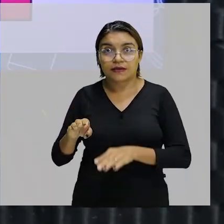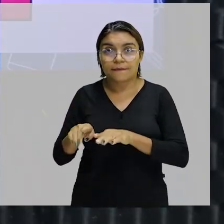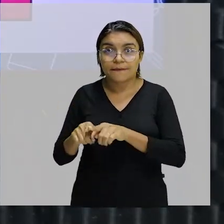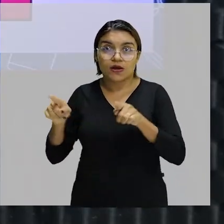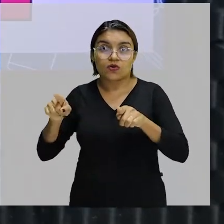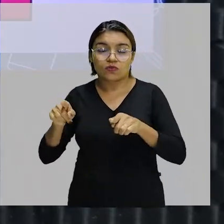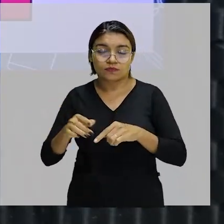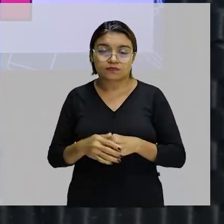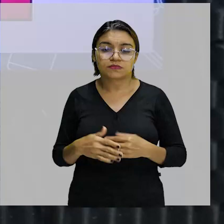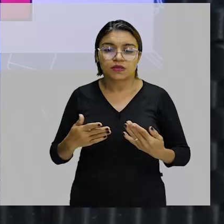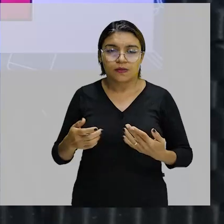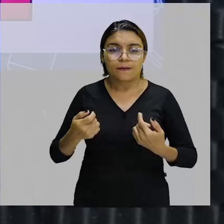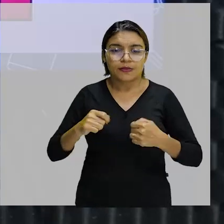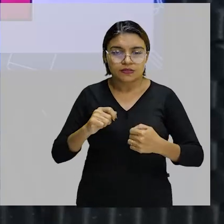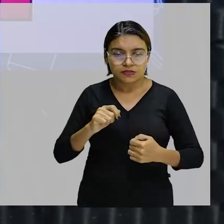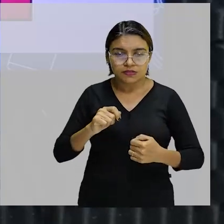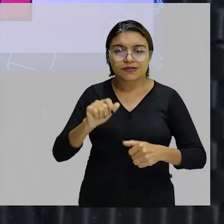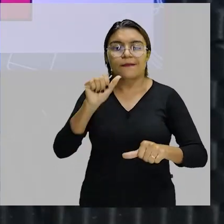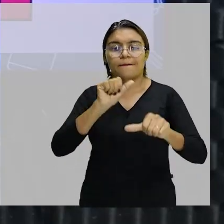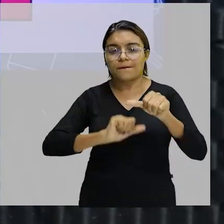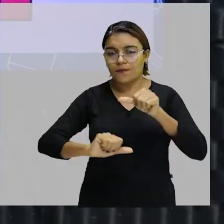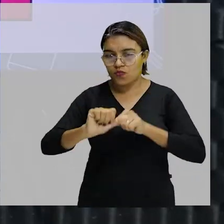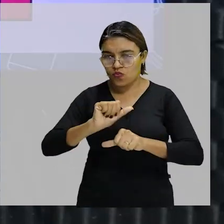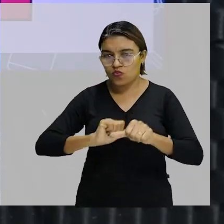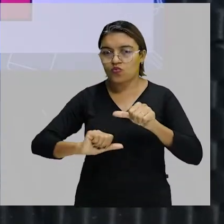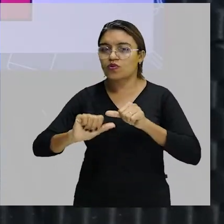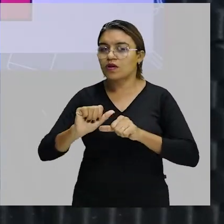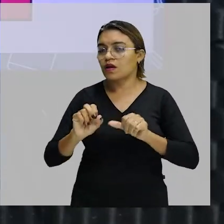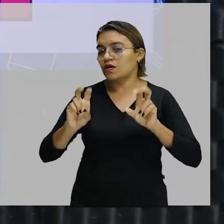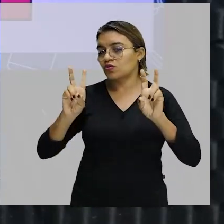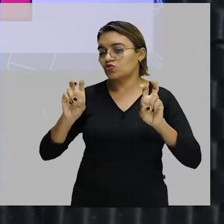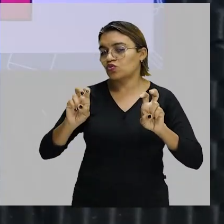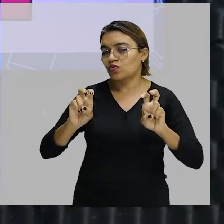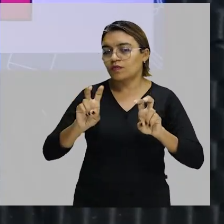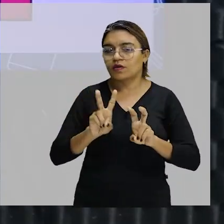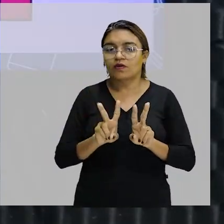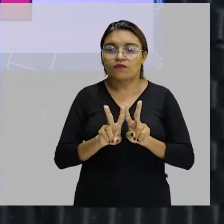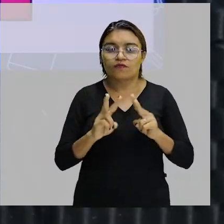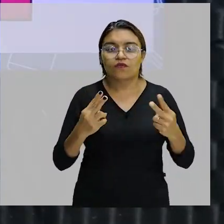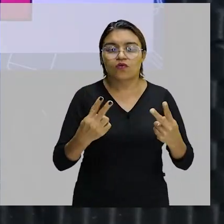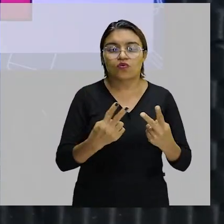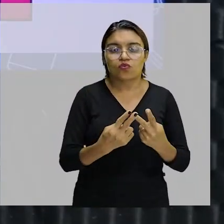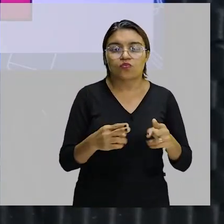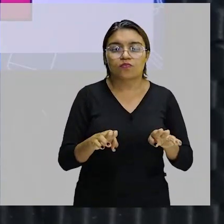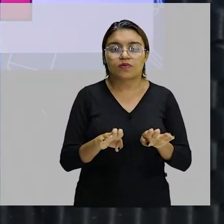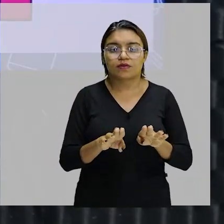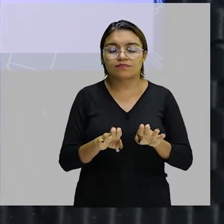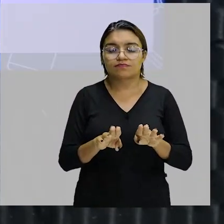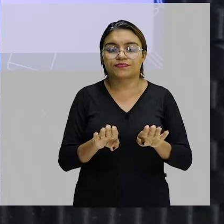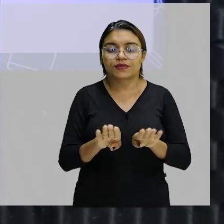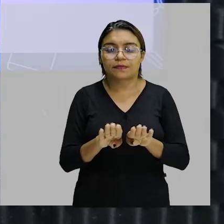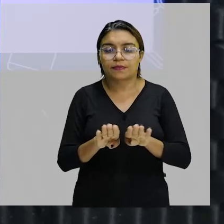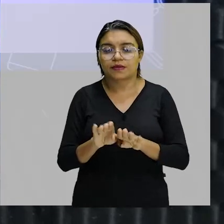é isso que deve ser alterado quando eu falo aqui do princípio do volume versus a intensidade.